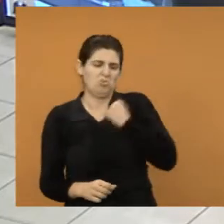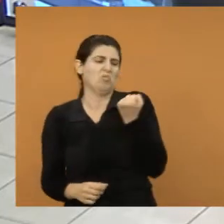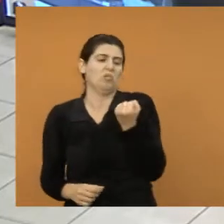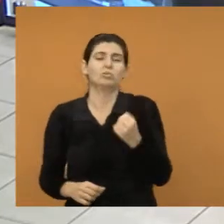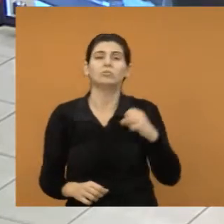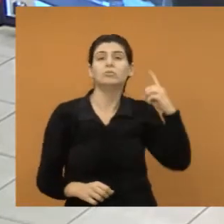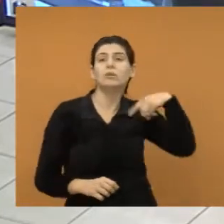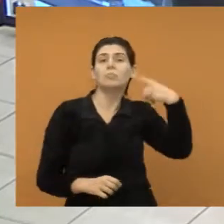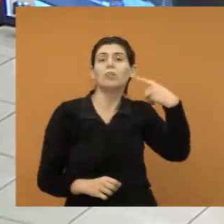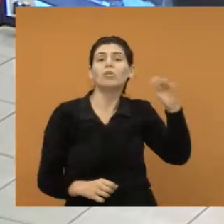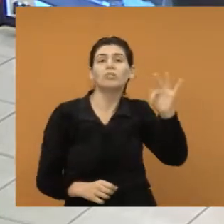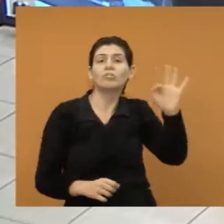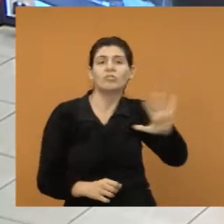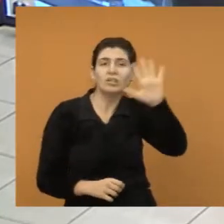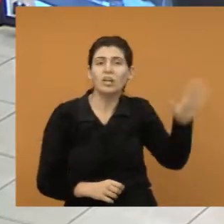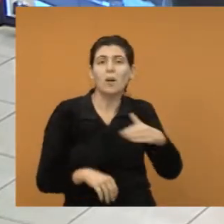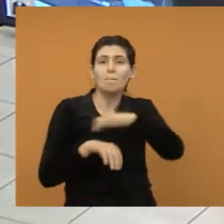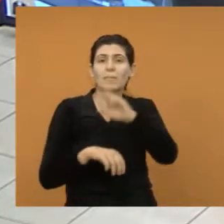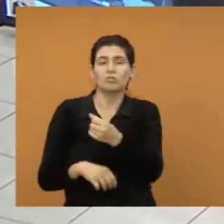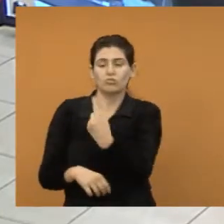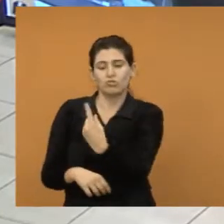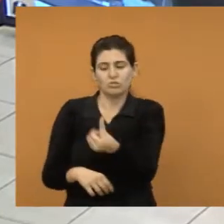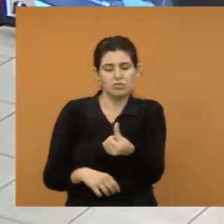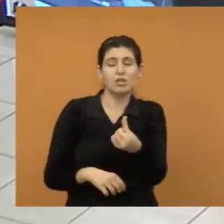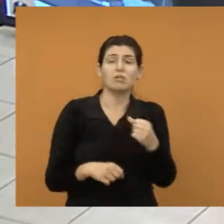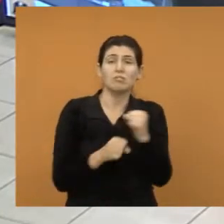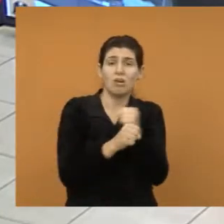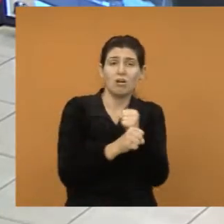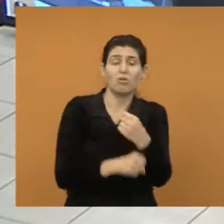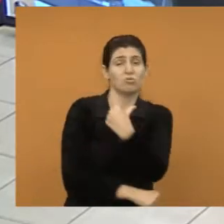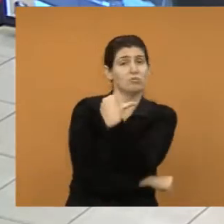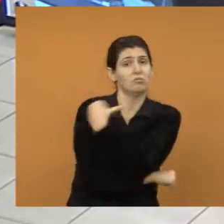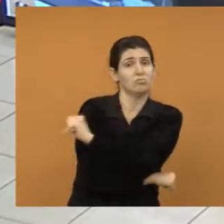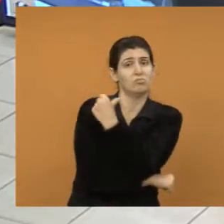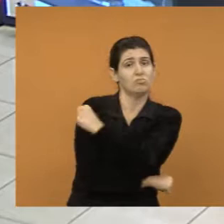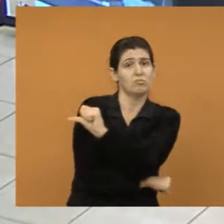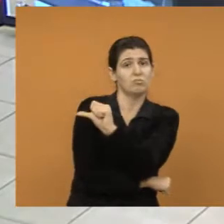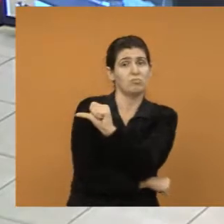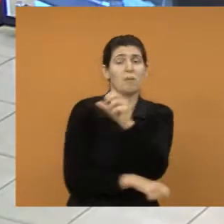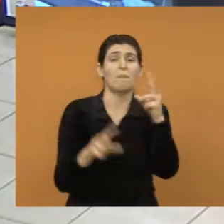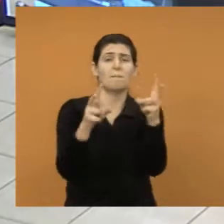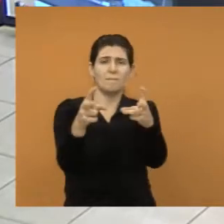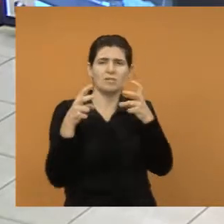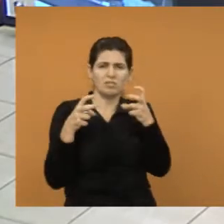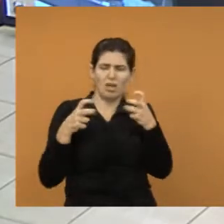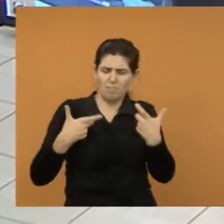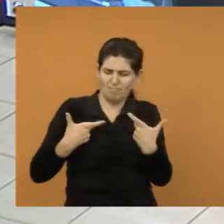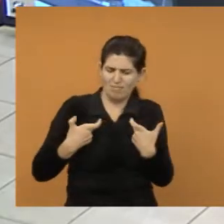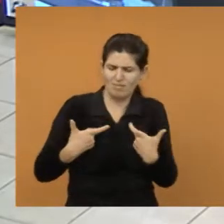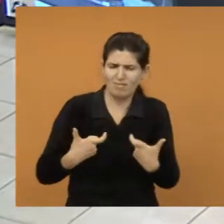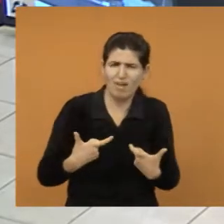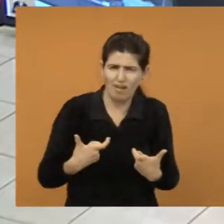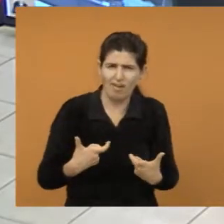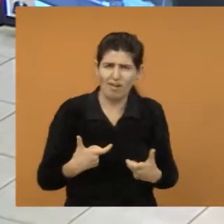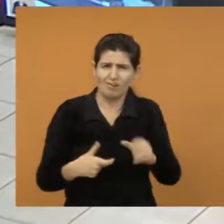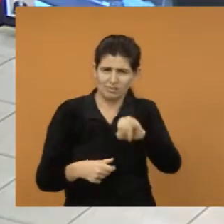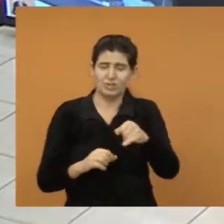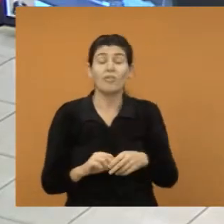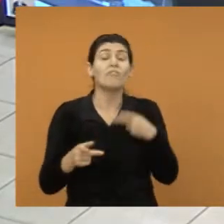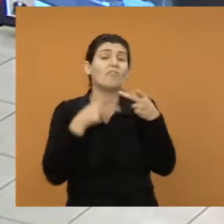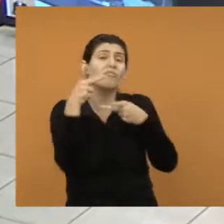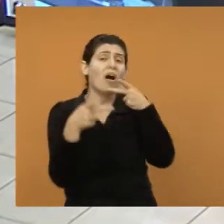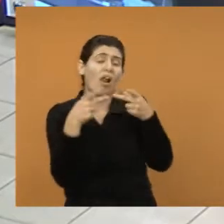deputado federal há mais de 16 anos no Rio. E a gente vê a guerra civil que está no Rio. Falar é fácil.